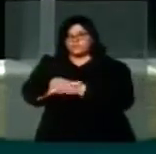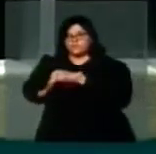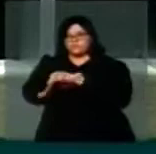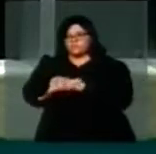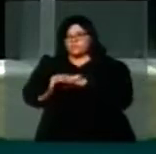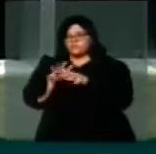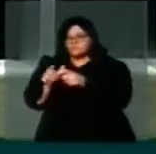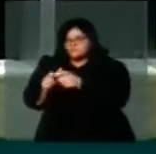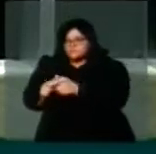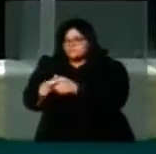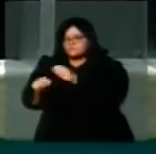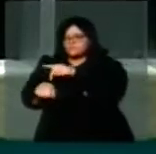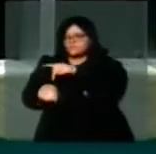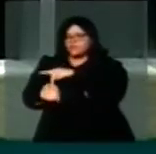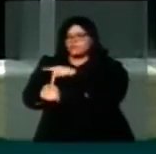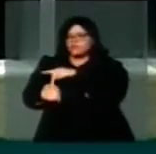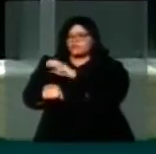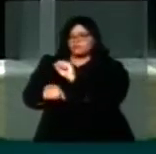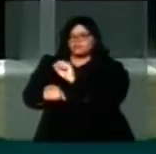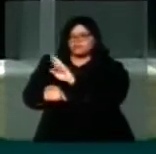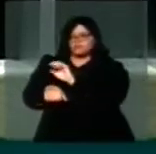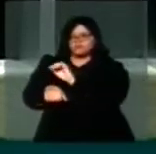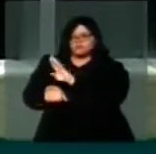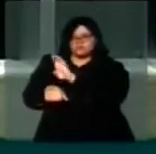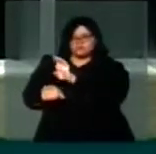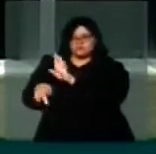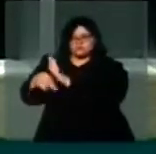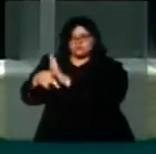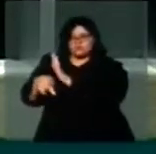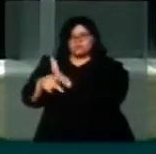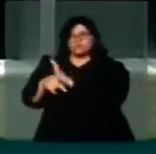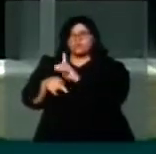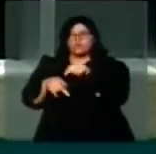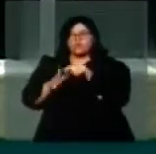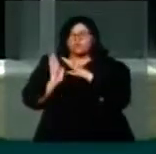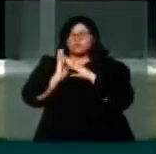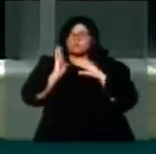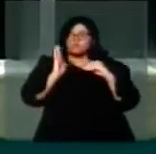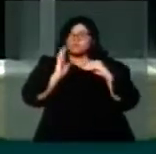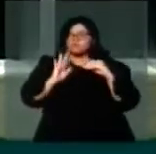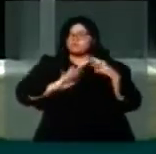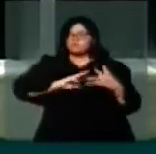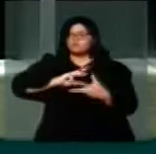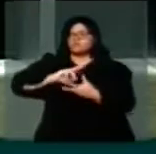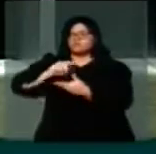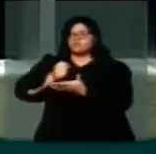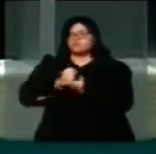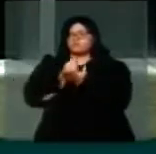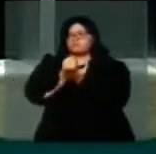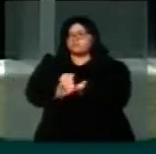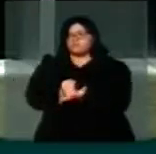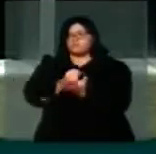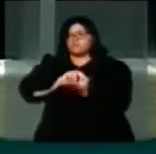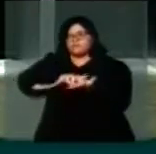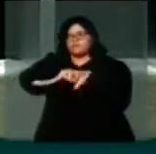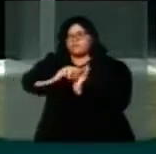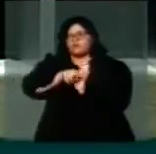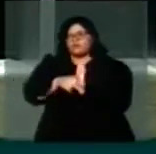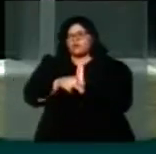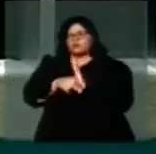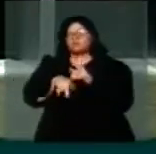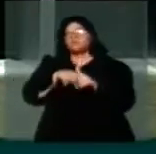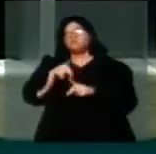país do Caribe, que foi exemplo internacional de solidariedade para vários povos e também